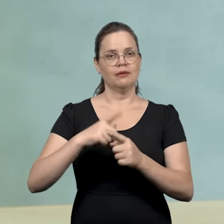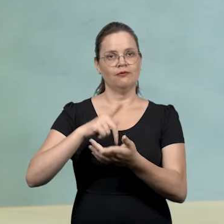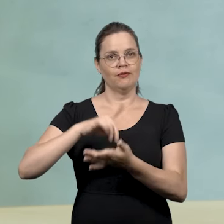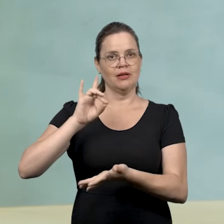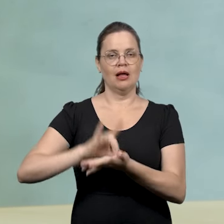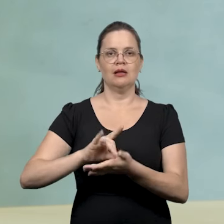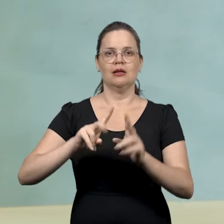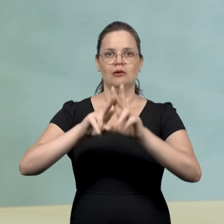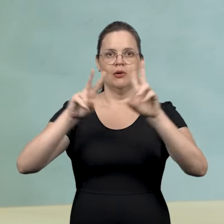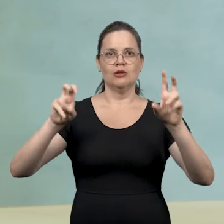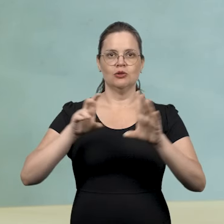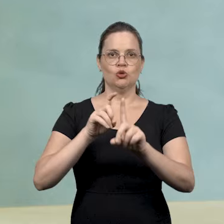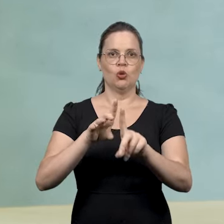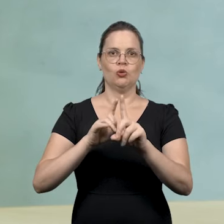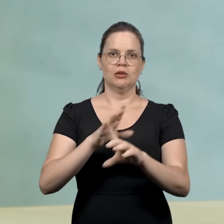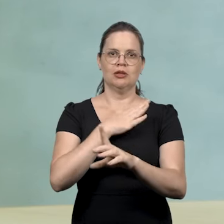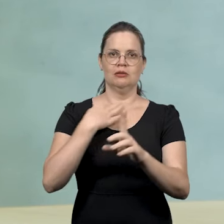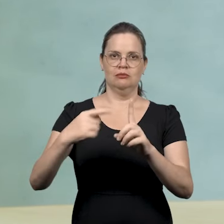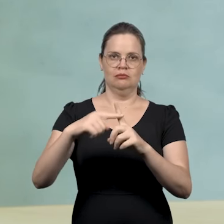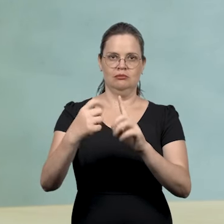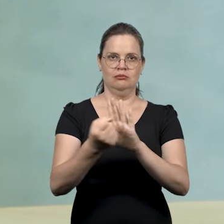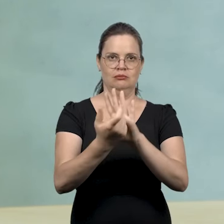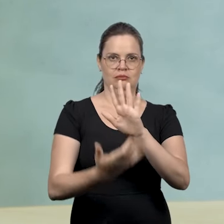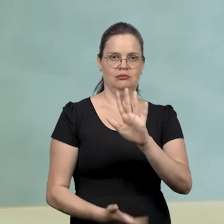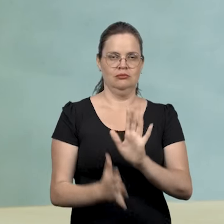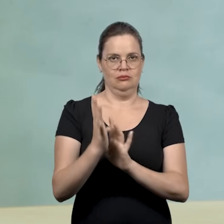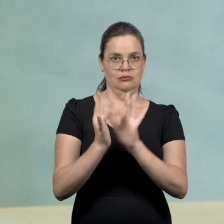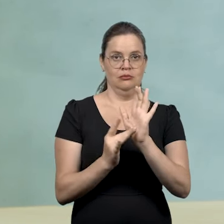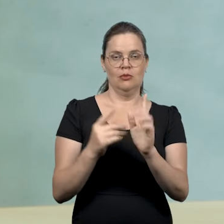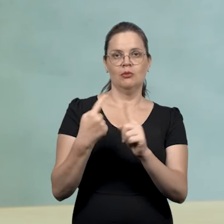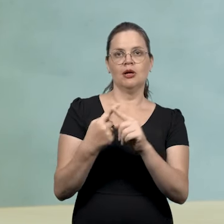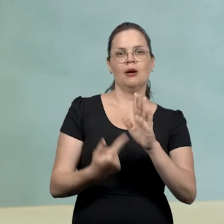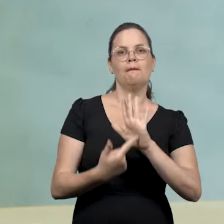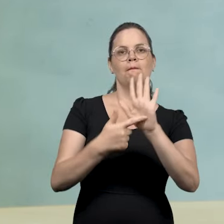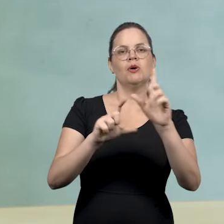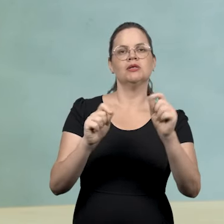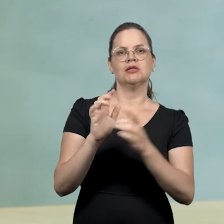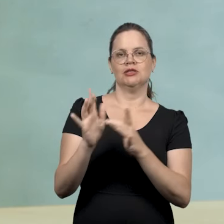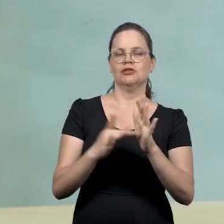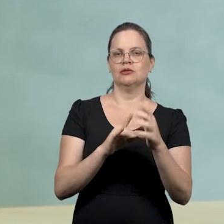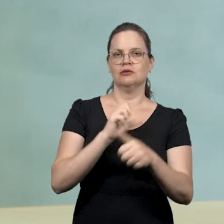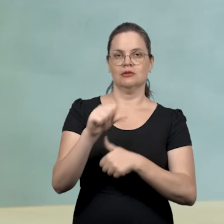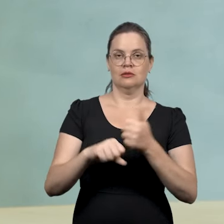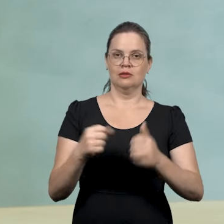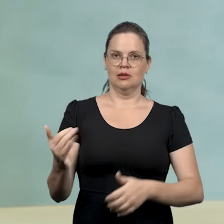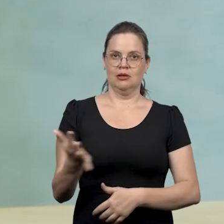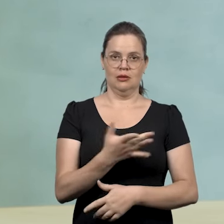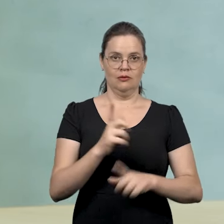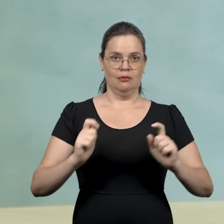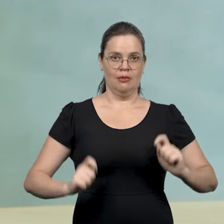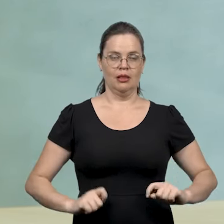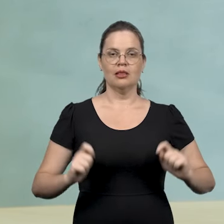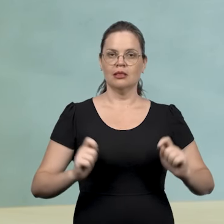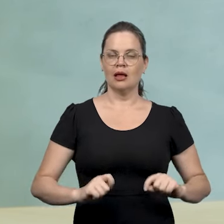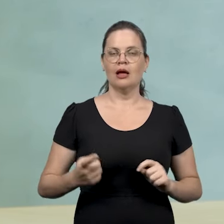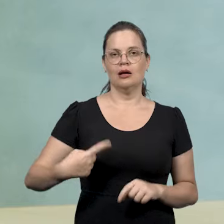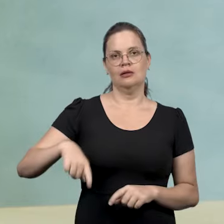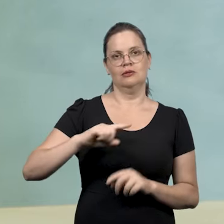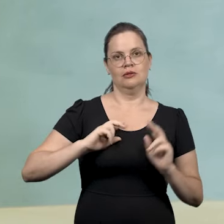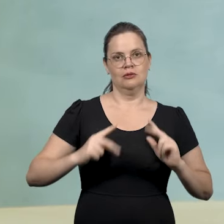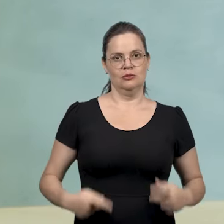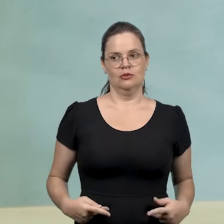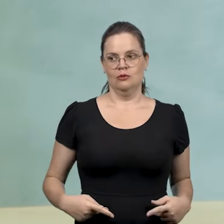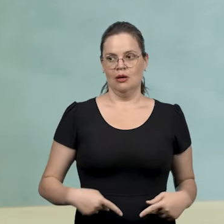lições importantes, porque mostra que o Senhor Jesus, ele transforma o homem, ele não